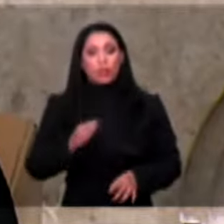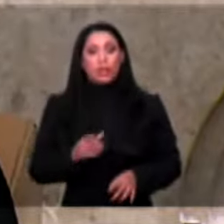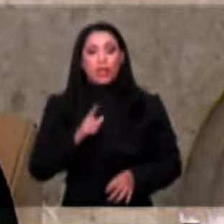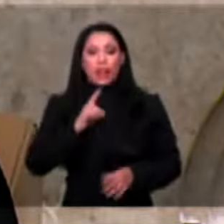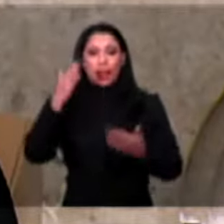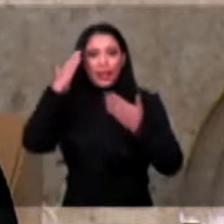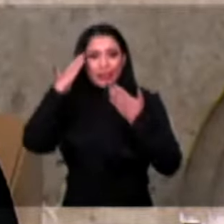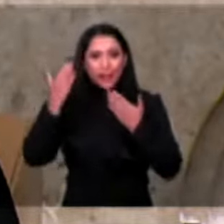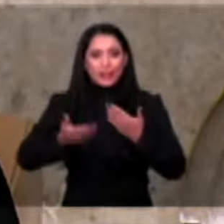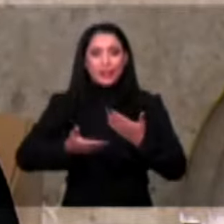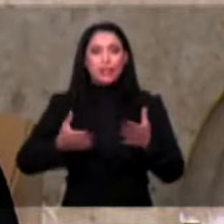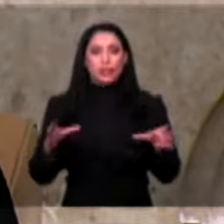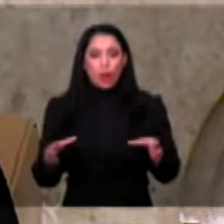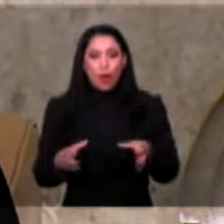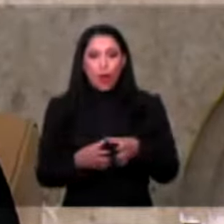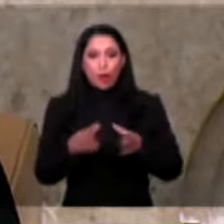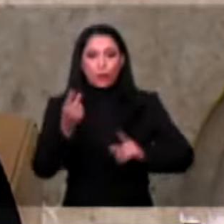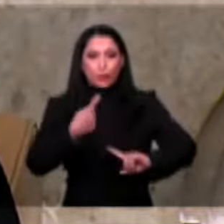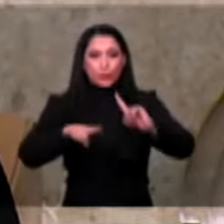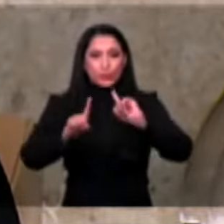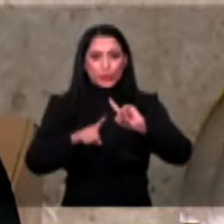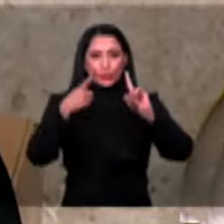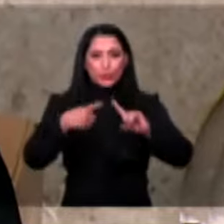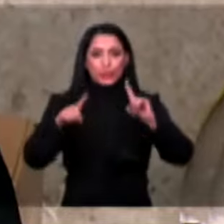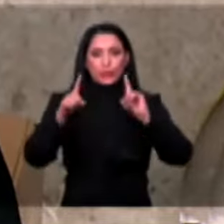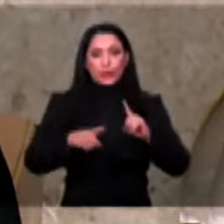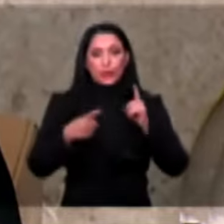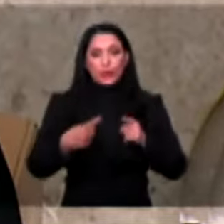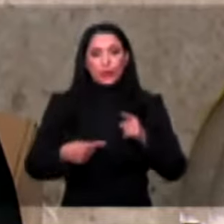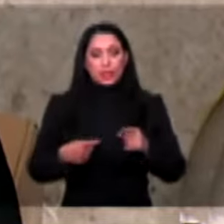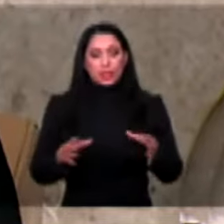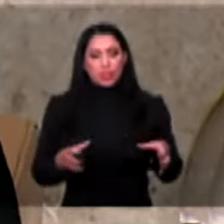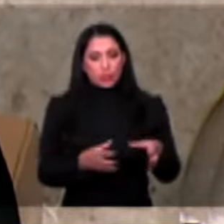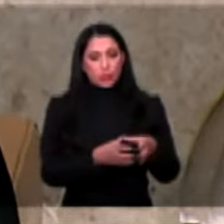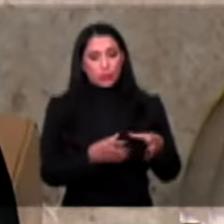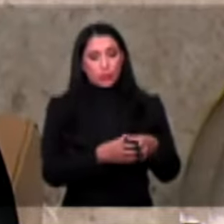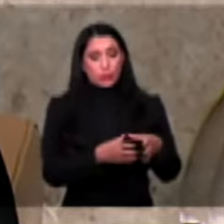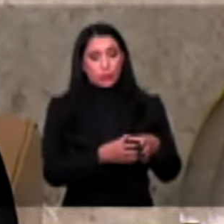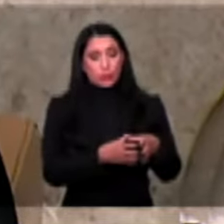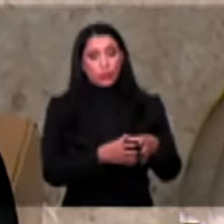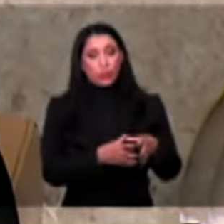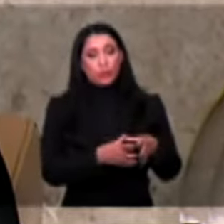integrantes da banda de música do Batalhão da Guarda